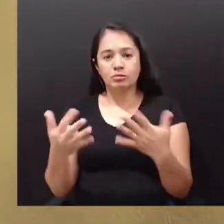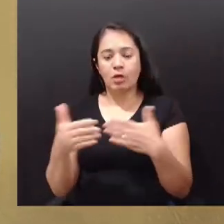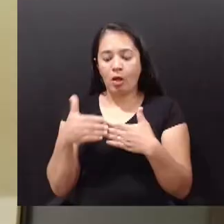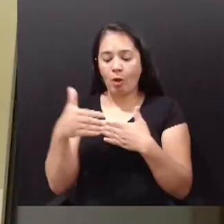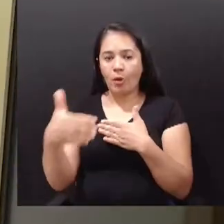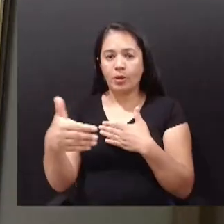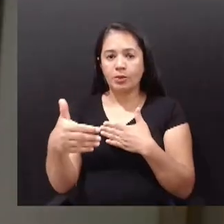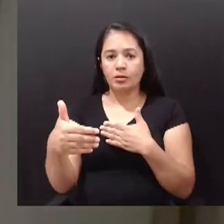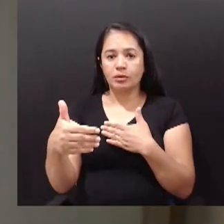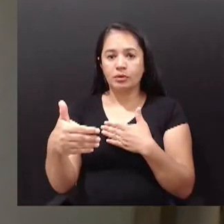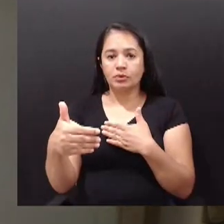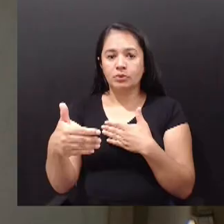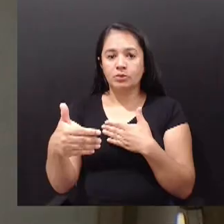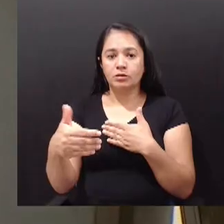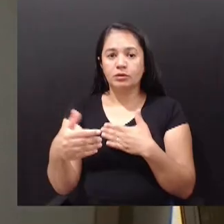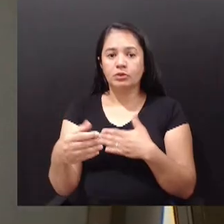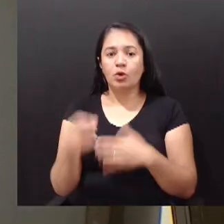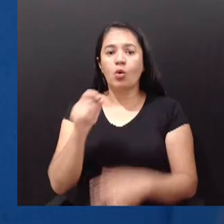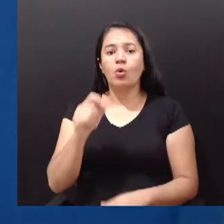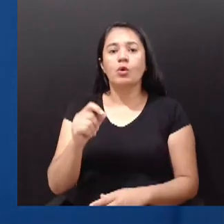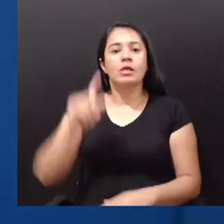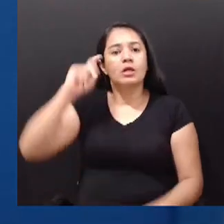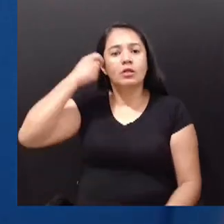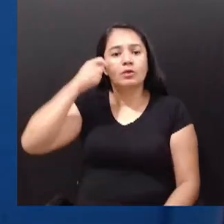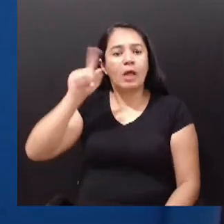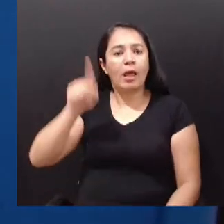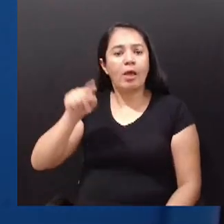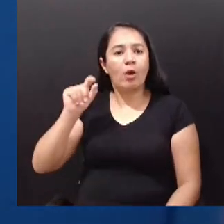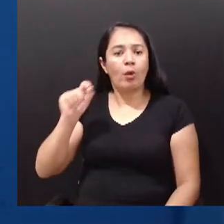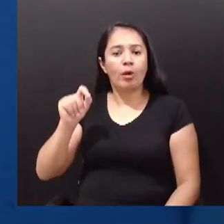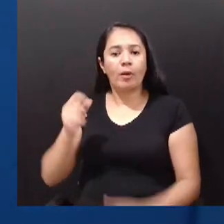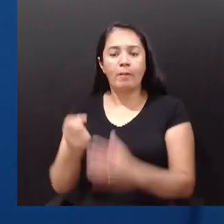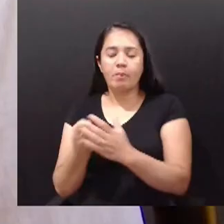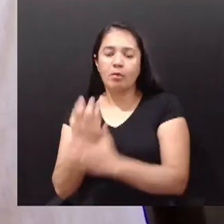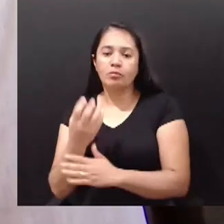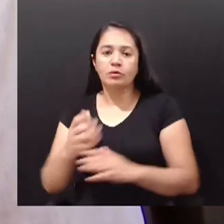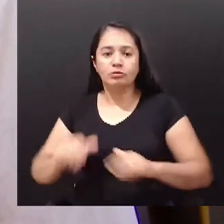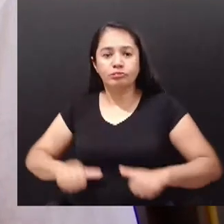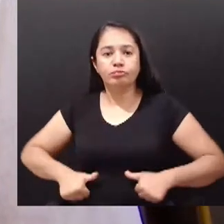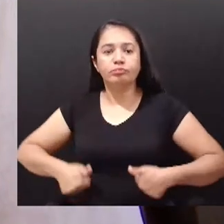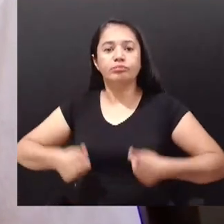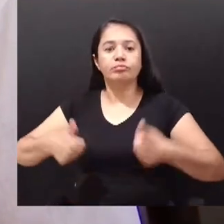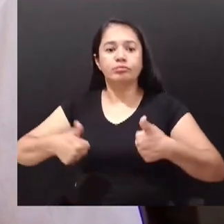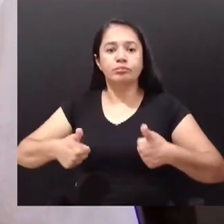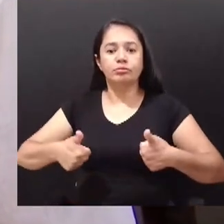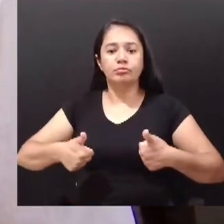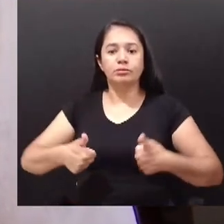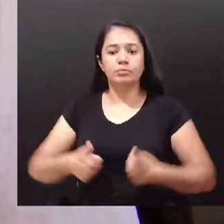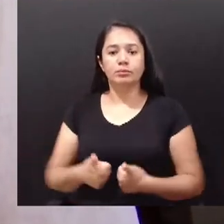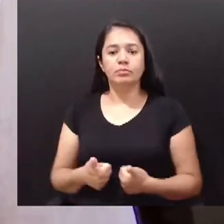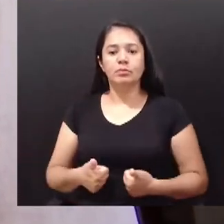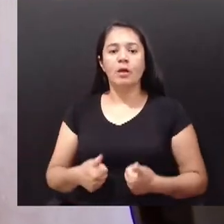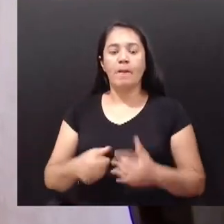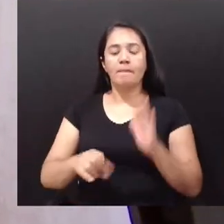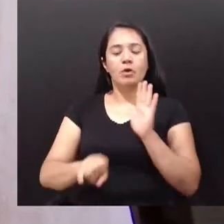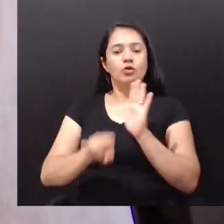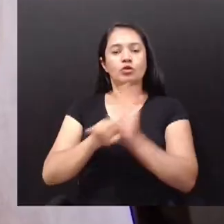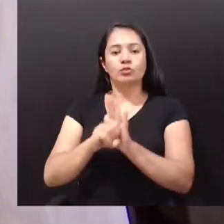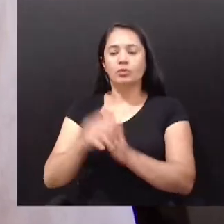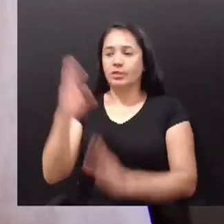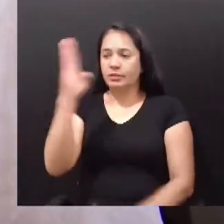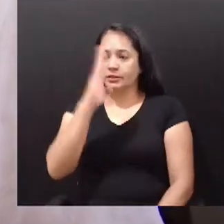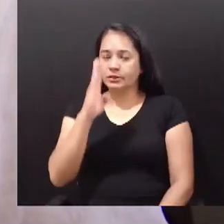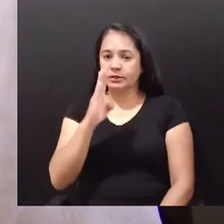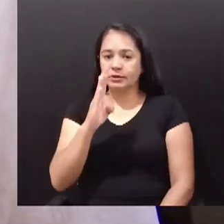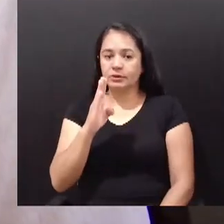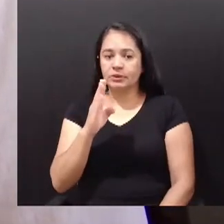quem negro foi e quem negro é, para a construção de uma autoestima, né, para a construção de uma identidade nacional, sempre a partir do